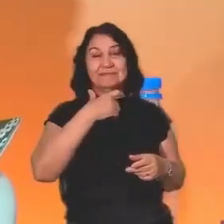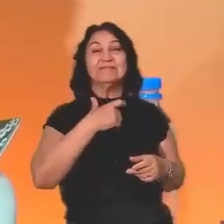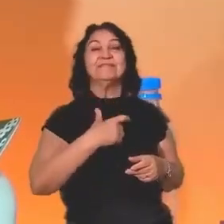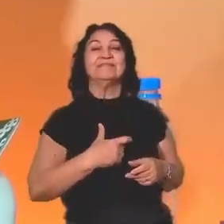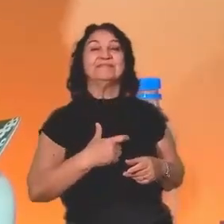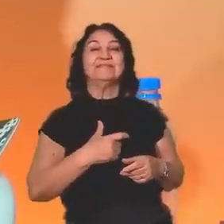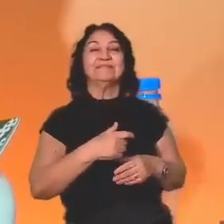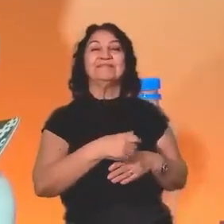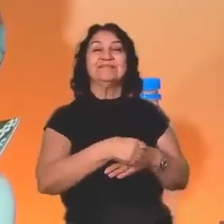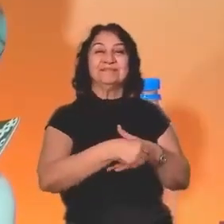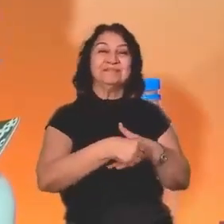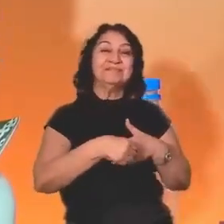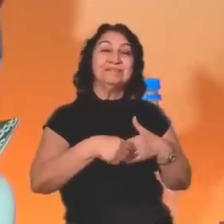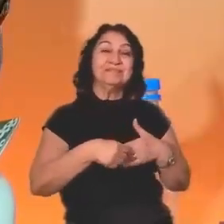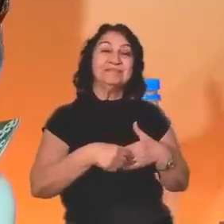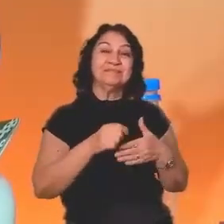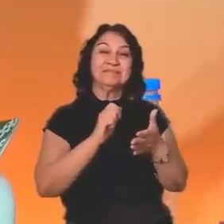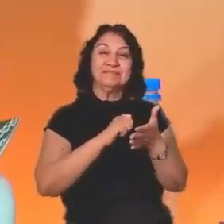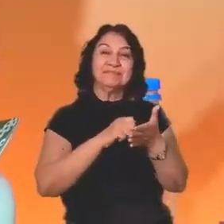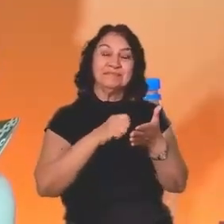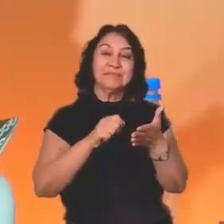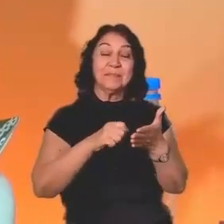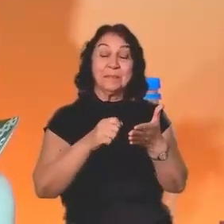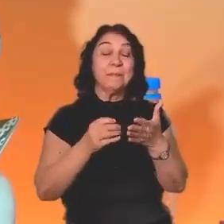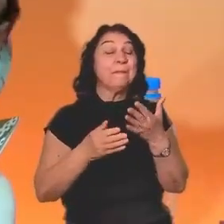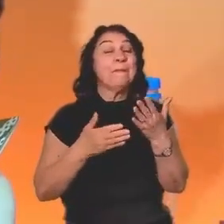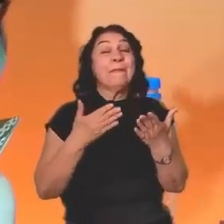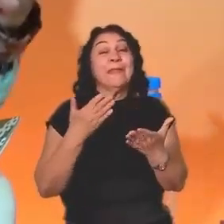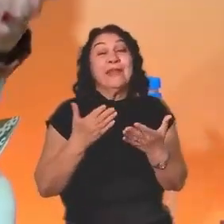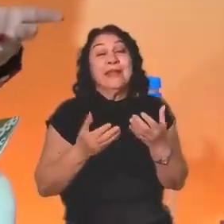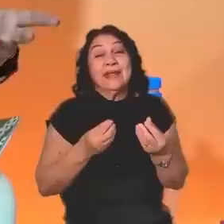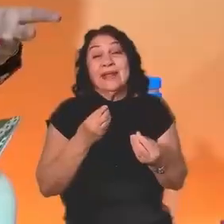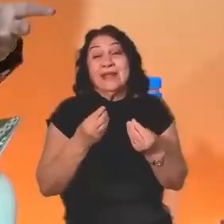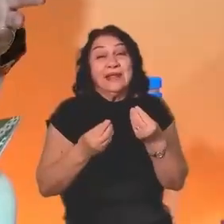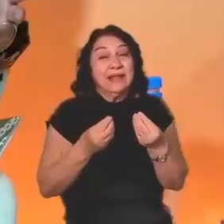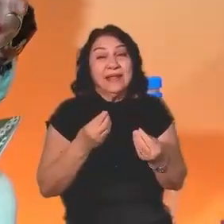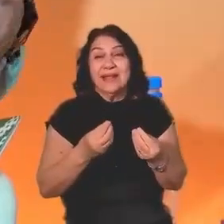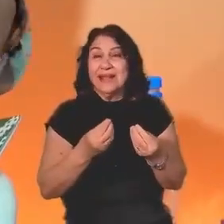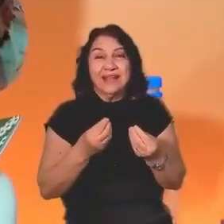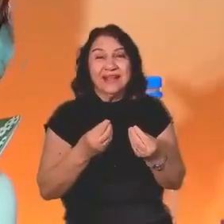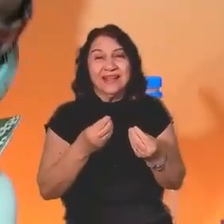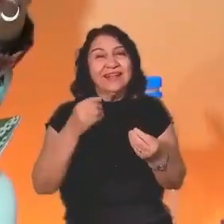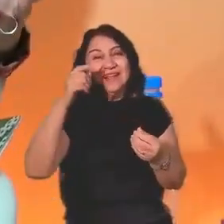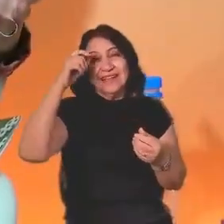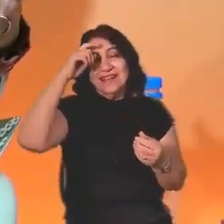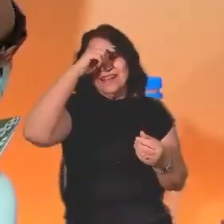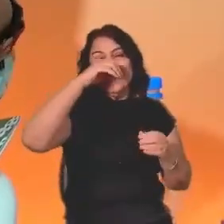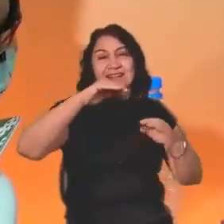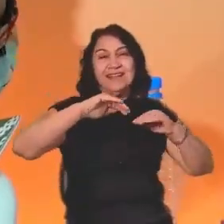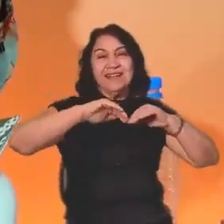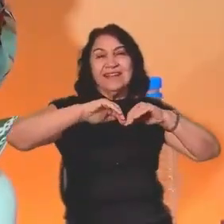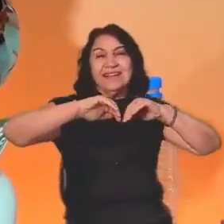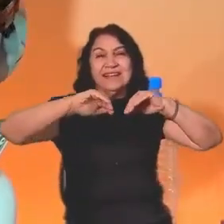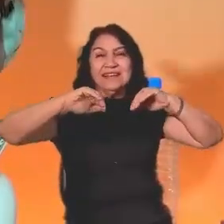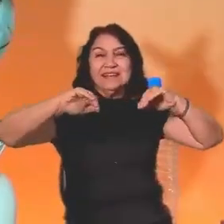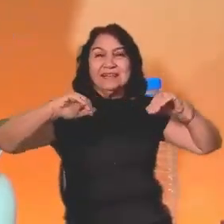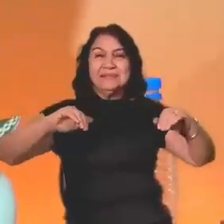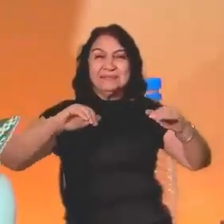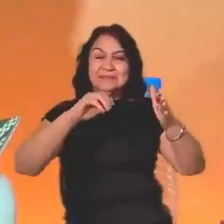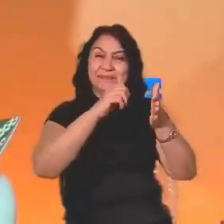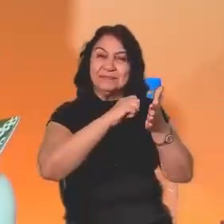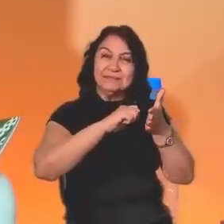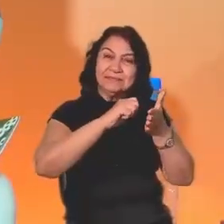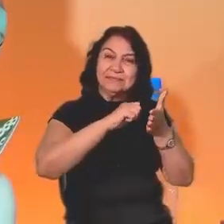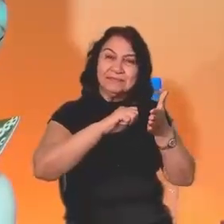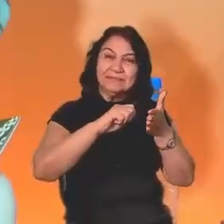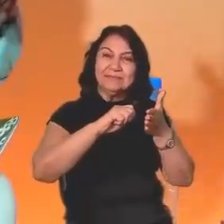escritora. E aí, o que vocês consideram que é esse abismo que separa a